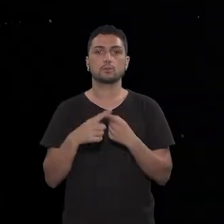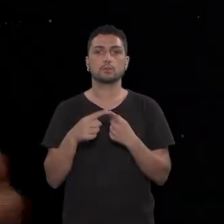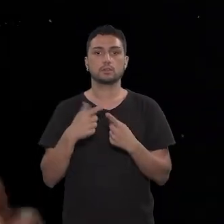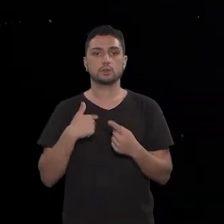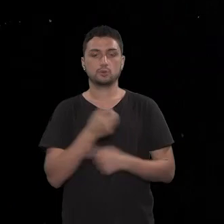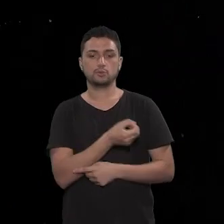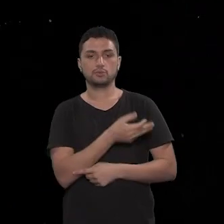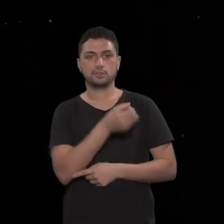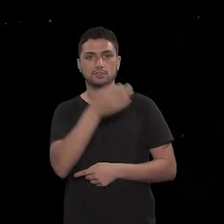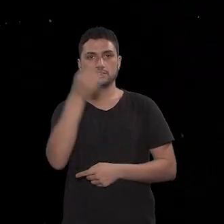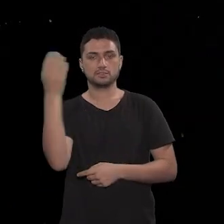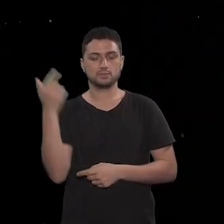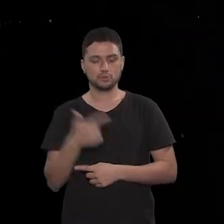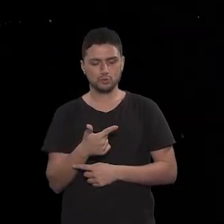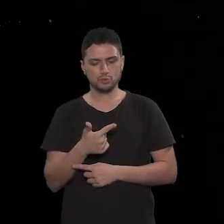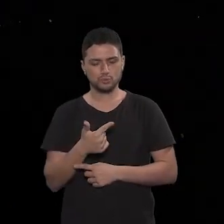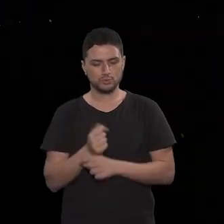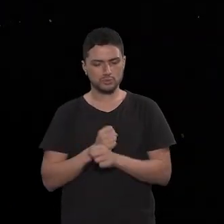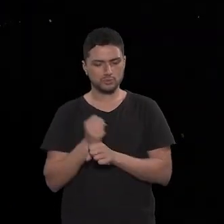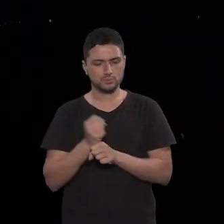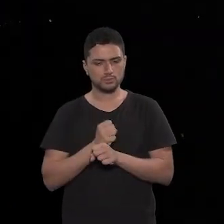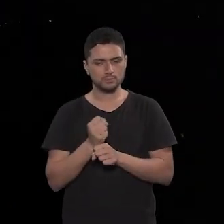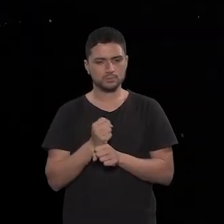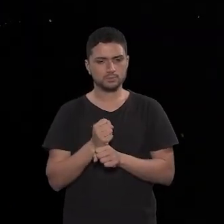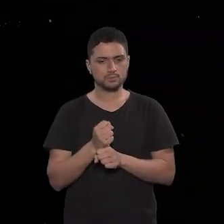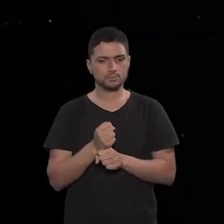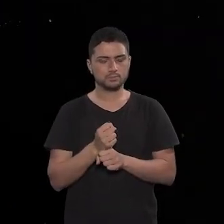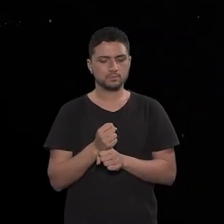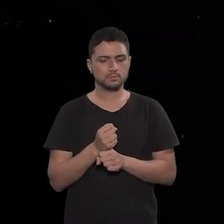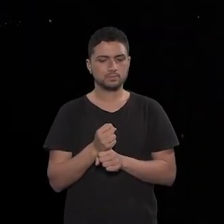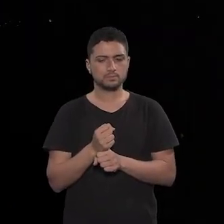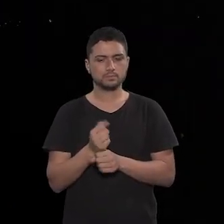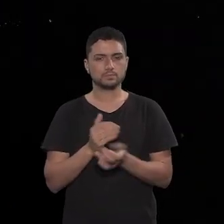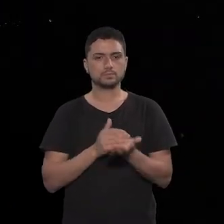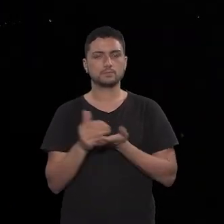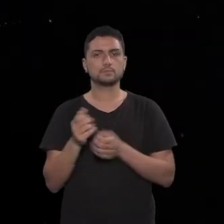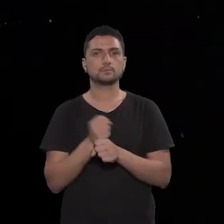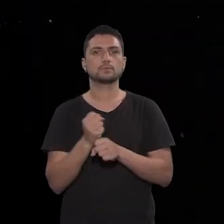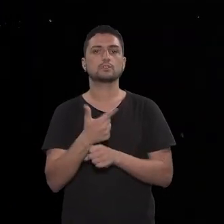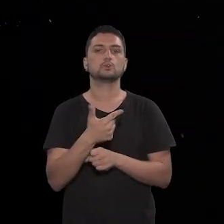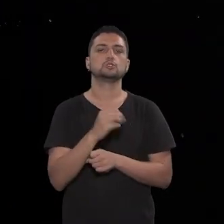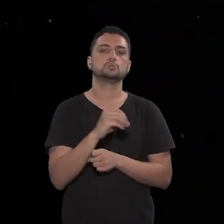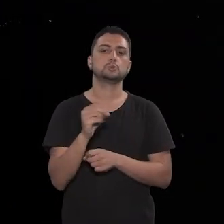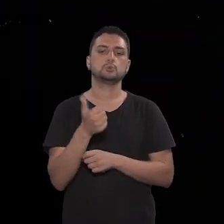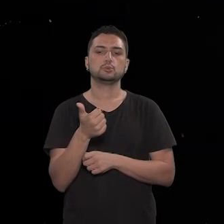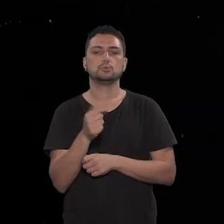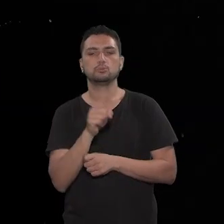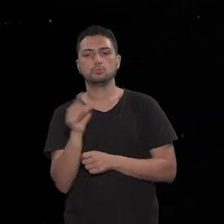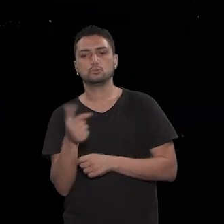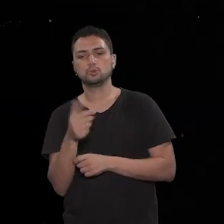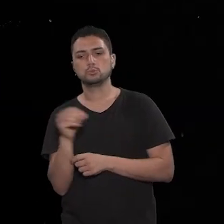foi numa ida, uma viagem que pintou em 2001,